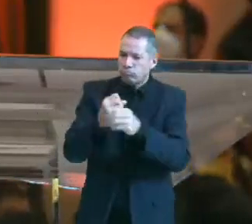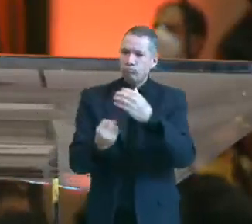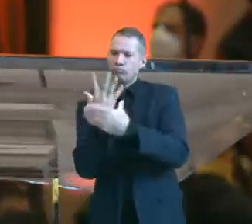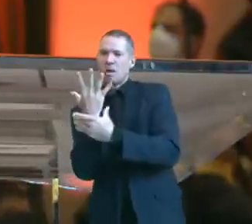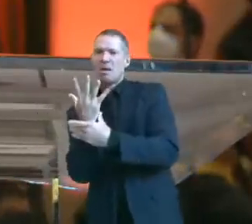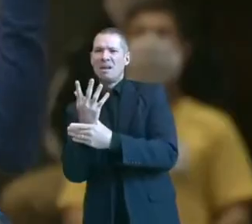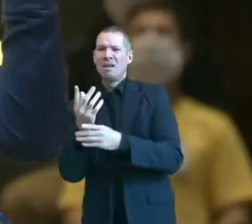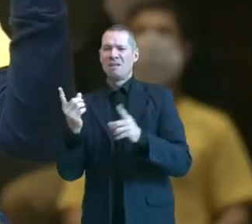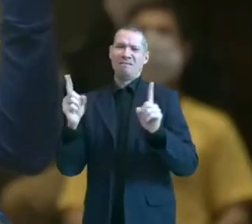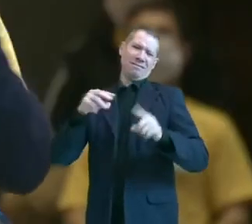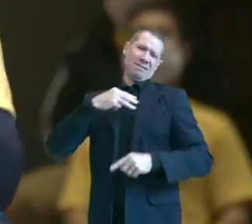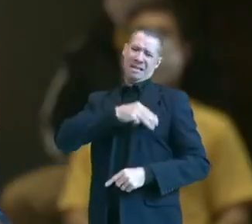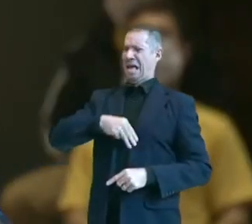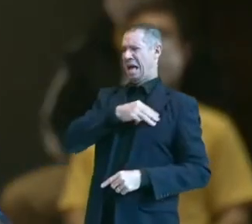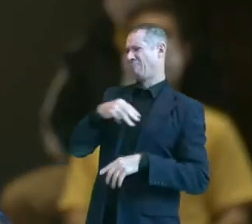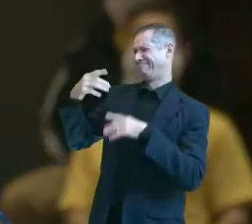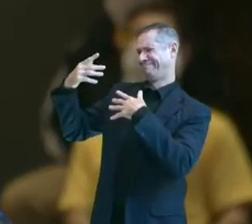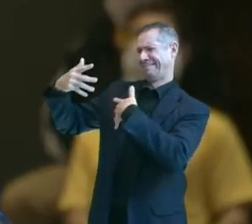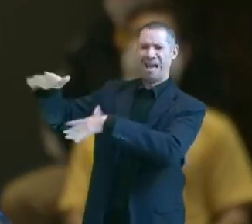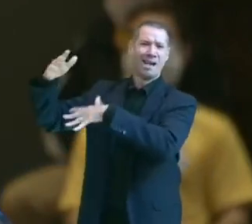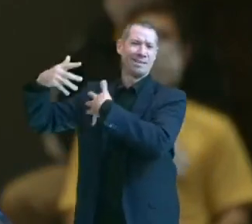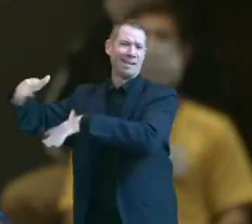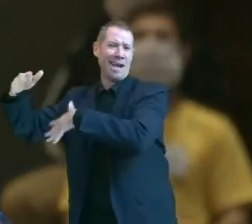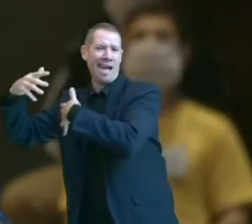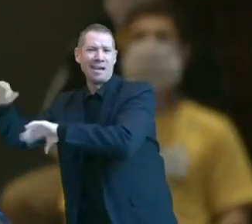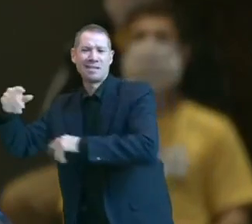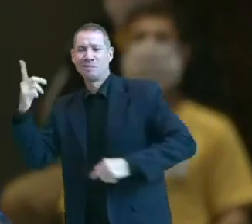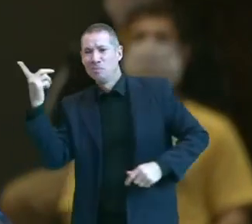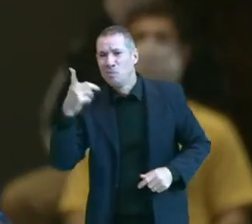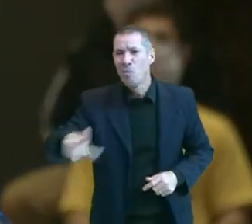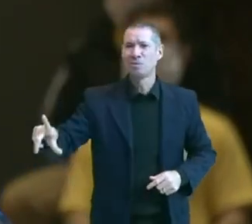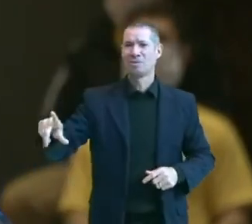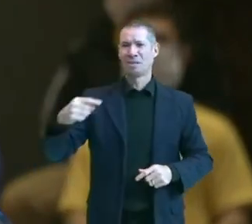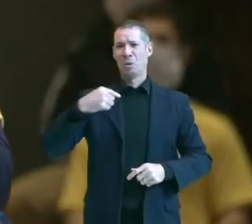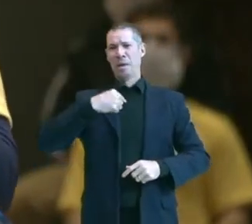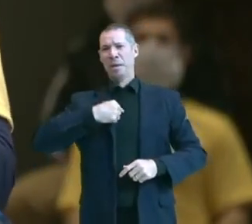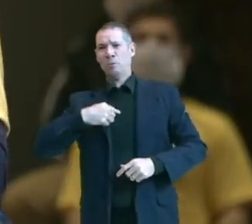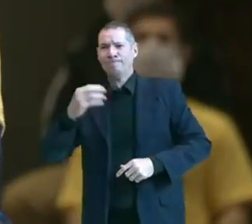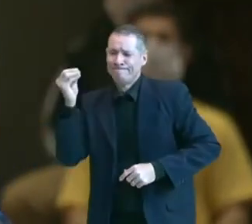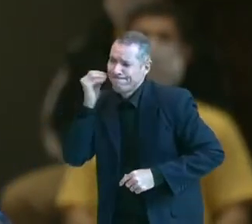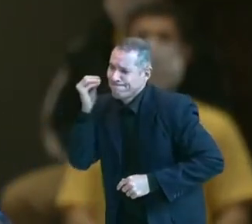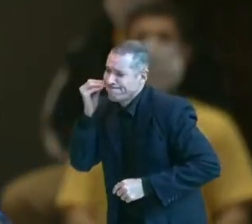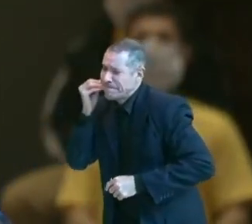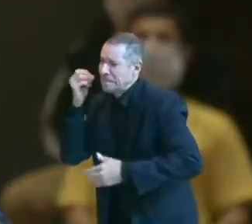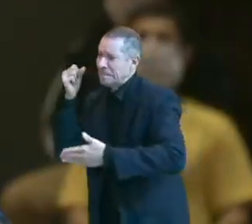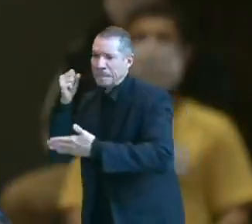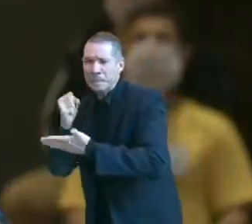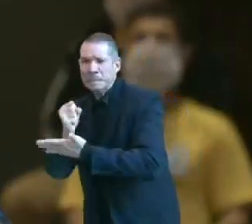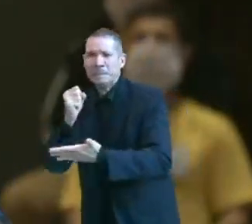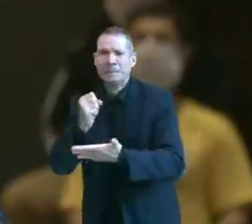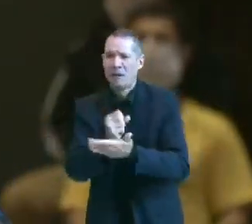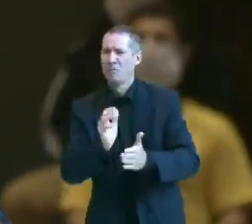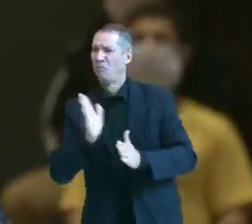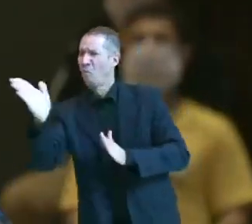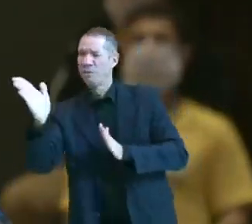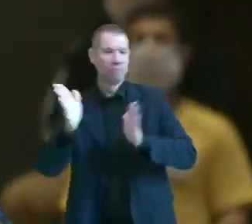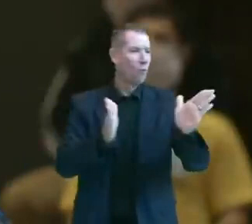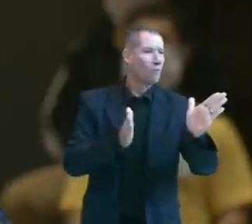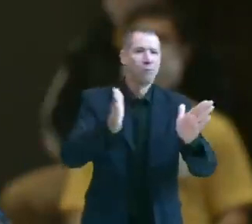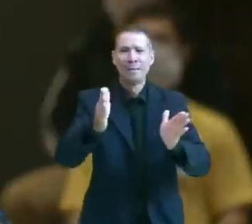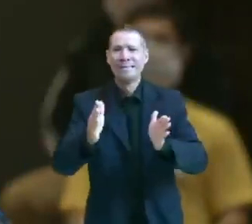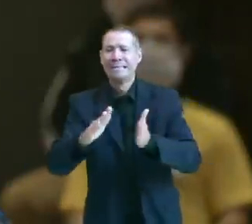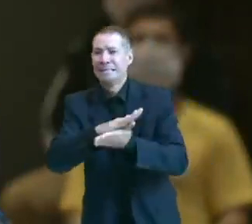ah, não, missionária, deixa para lá, eu não consigo, eu já tentei, eu já fui para várias casas de